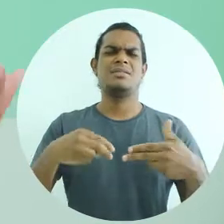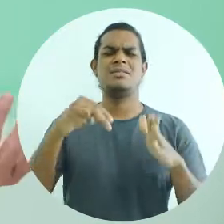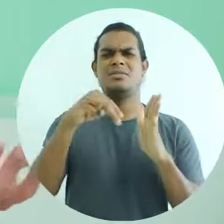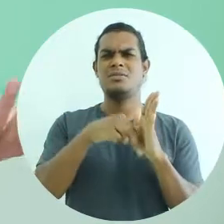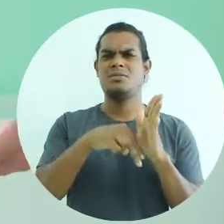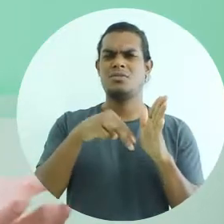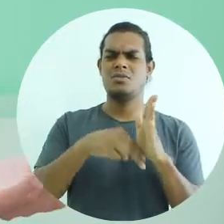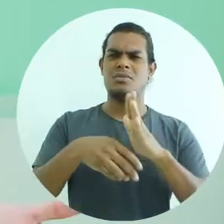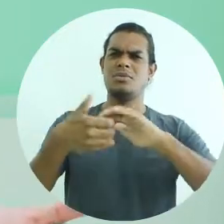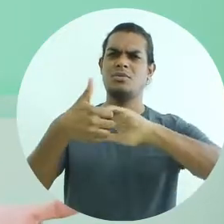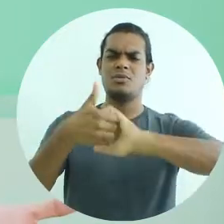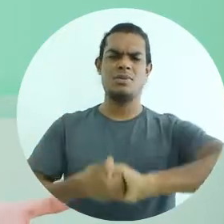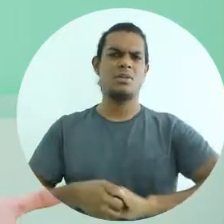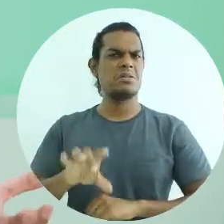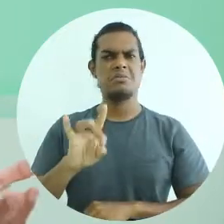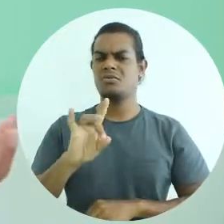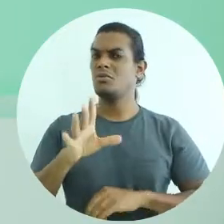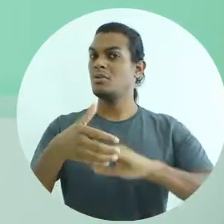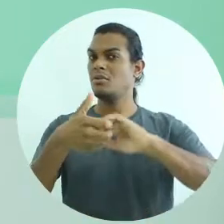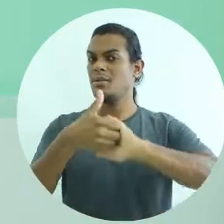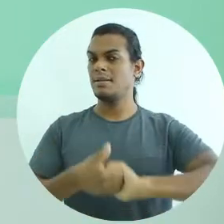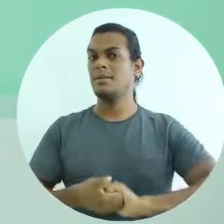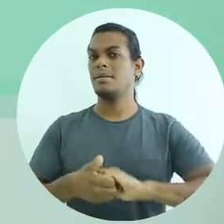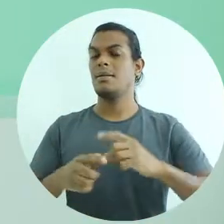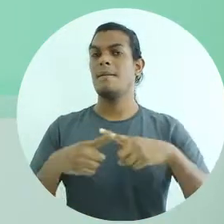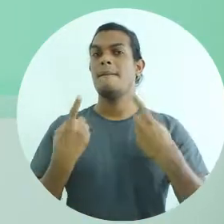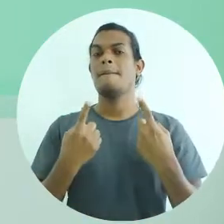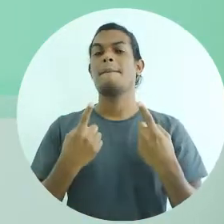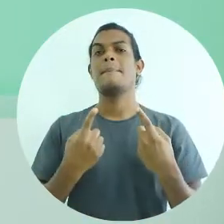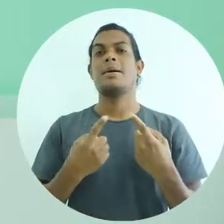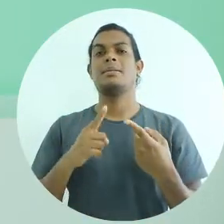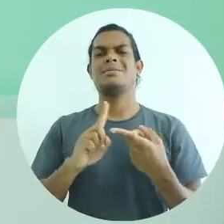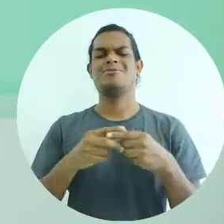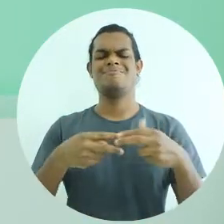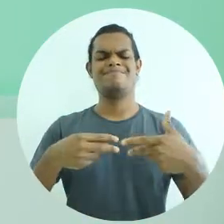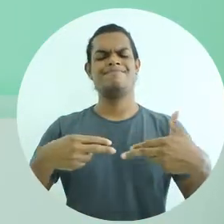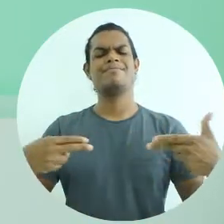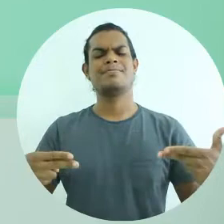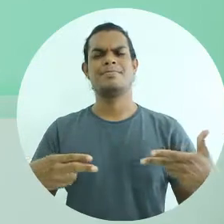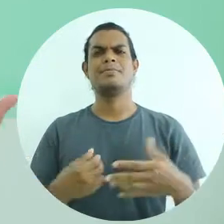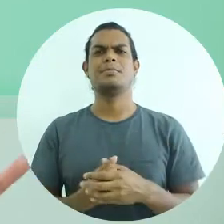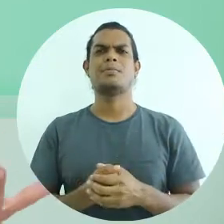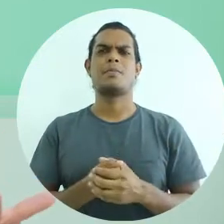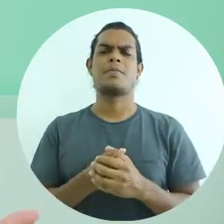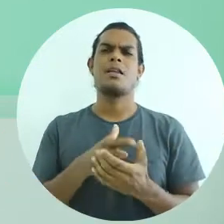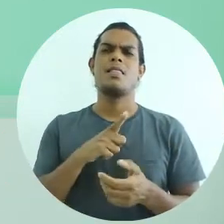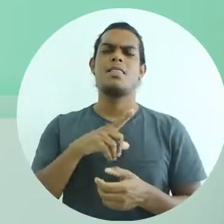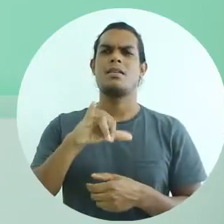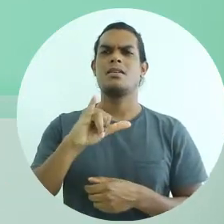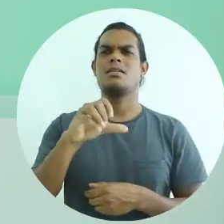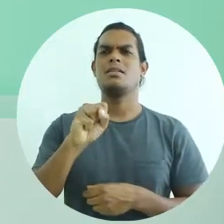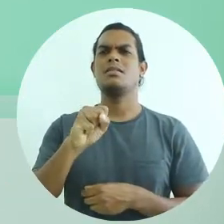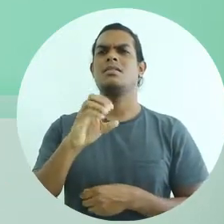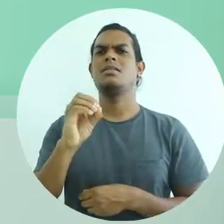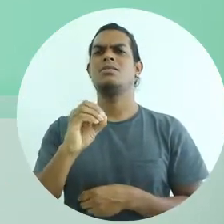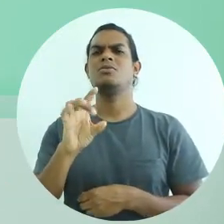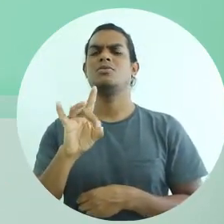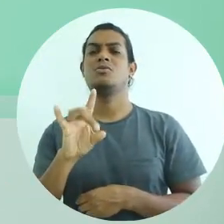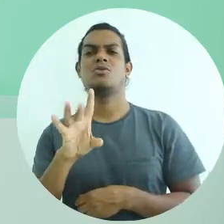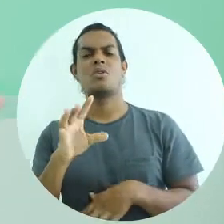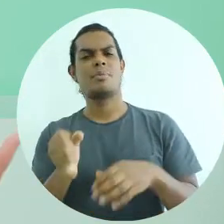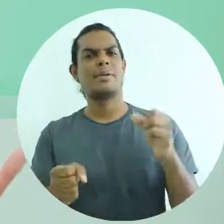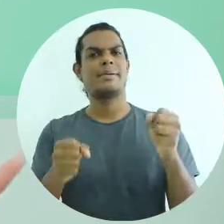várias normas, não só de qualidade, mas de qualidade também são muitas. A gente tem uma ISO de qualidade só para automóveis,